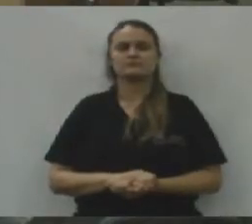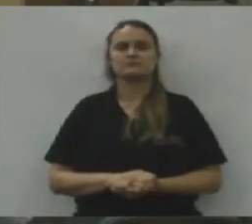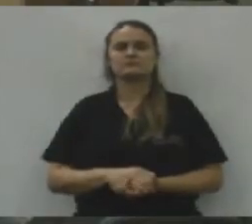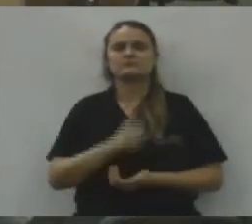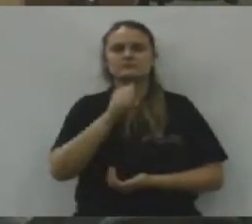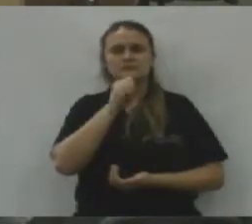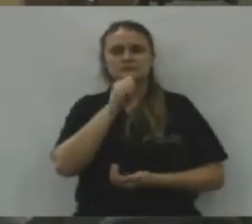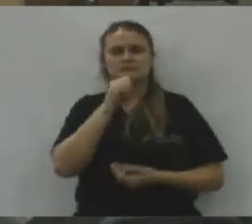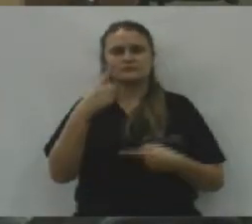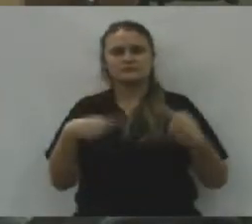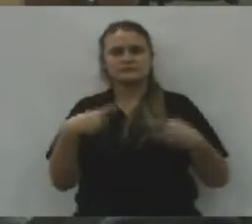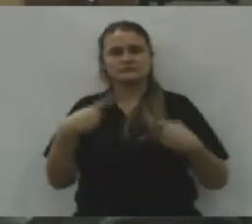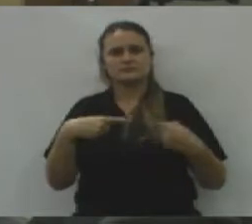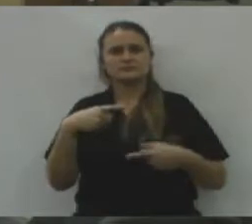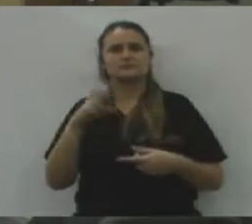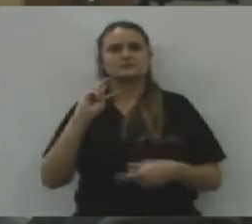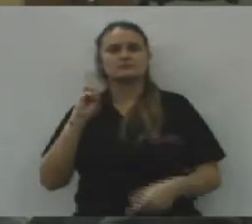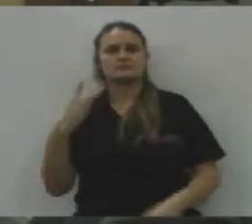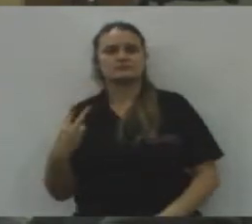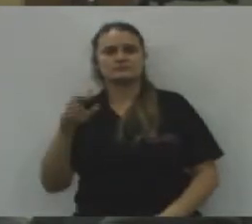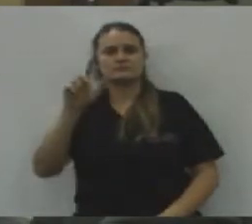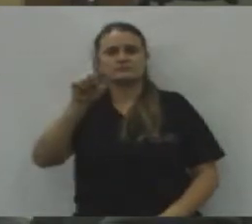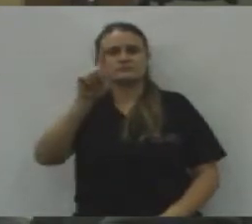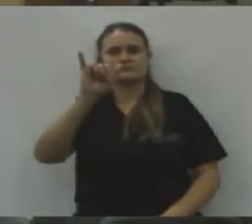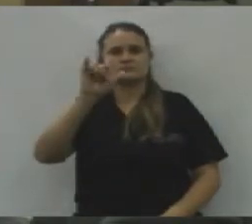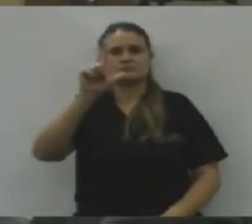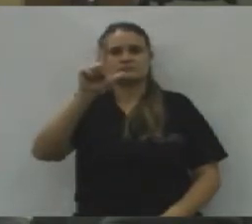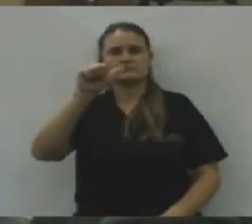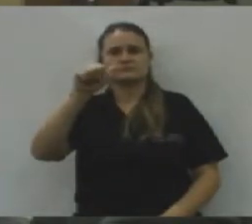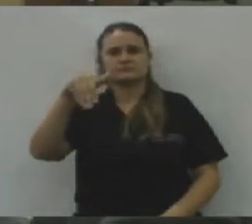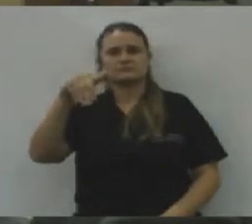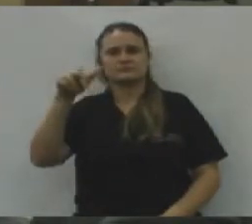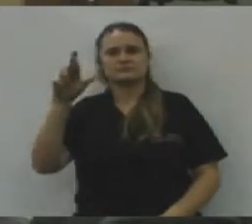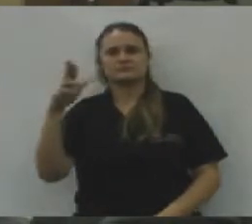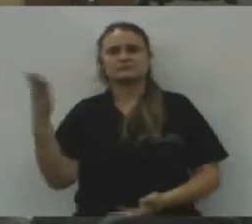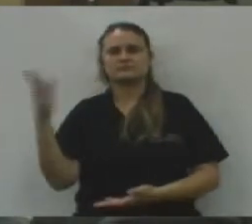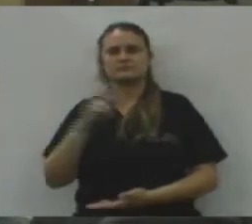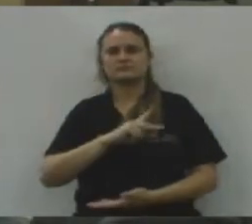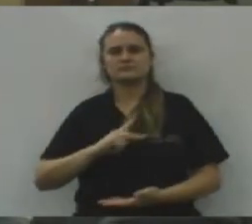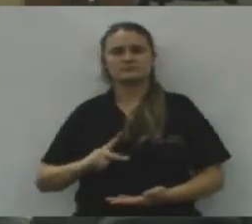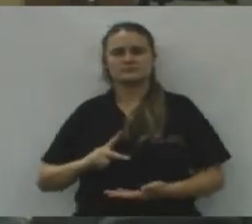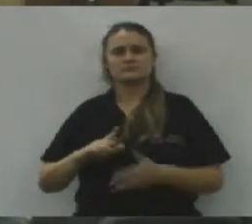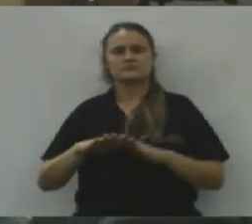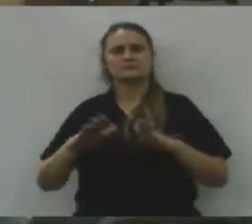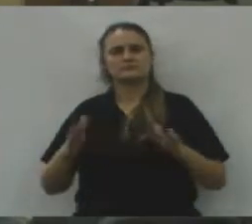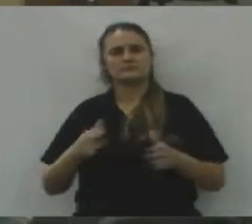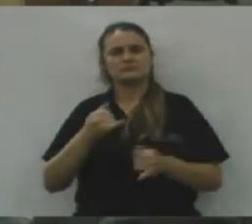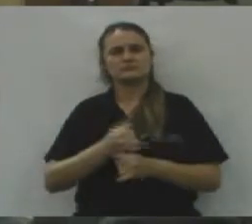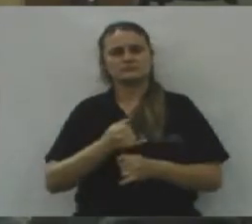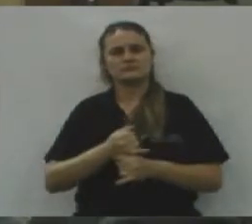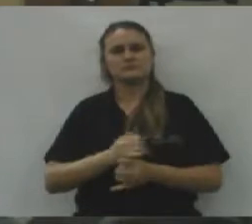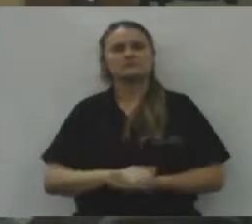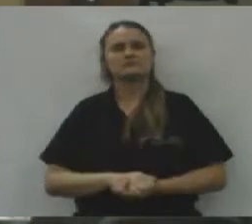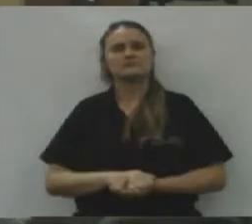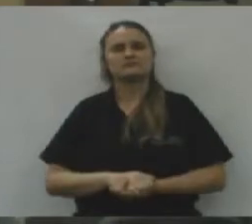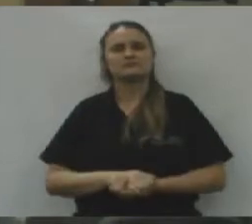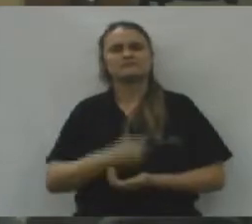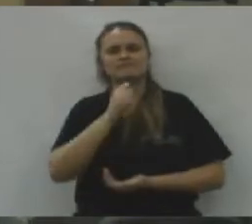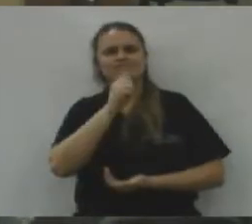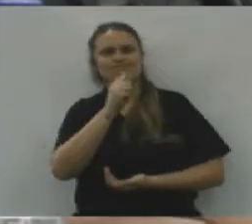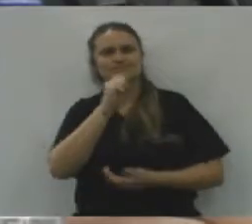Ainda em discussão, o vereador Gilmar Pogojelski. Senhor presidente, mesa, demais colegas vereadores, imprensa